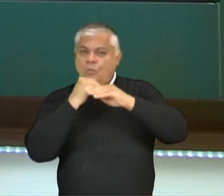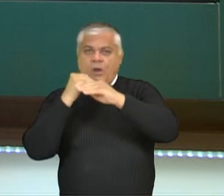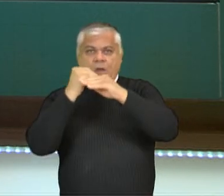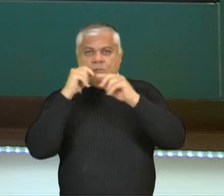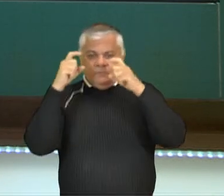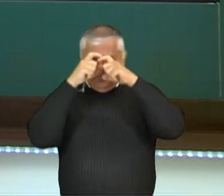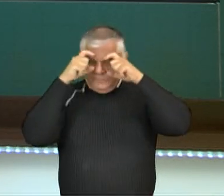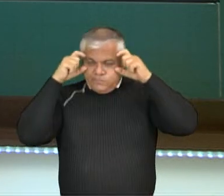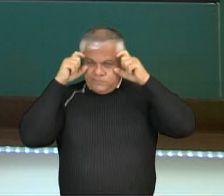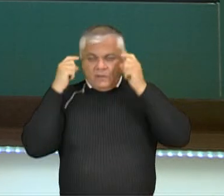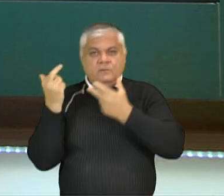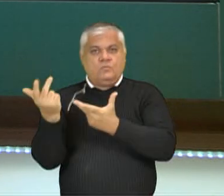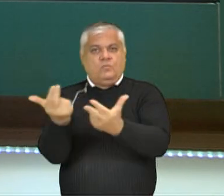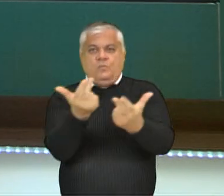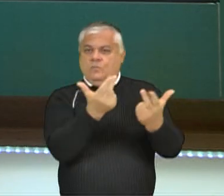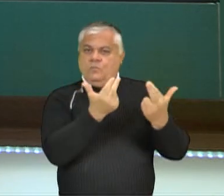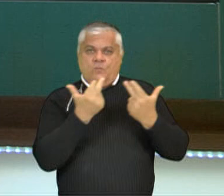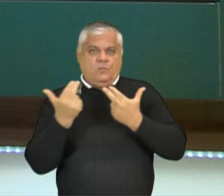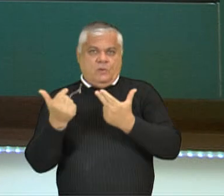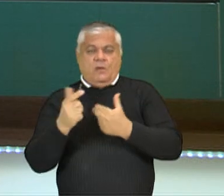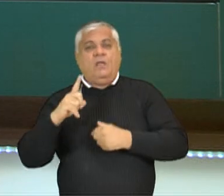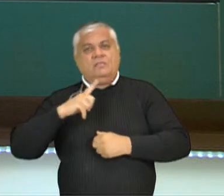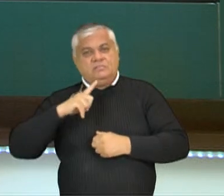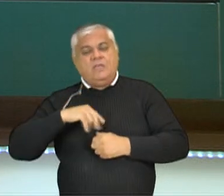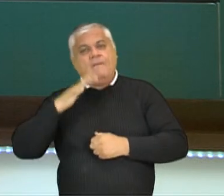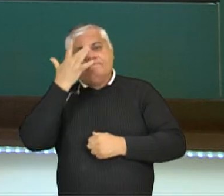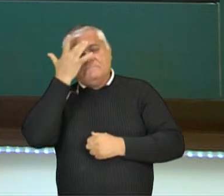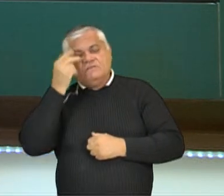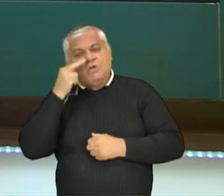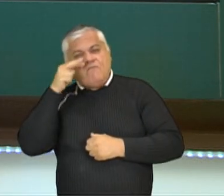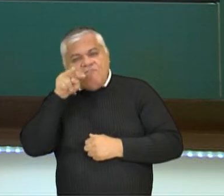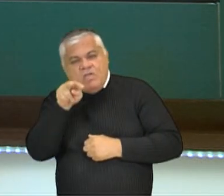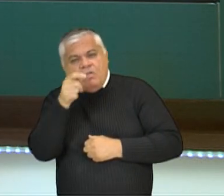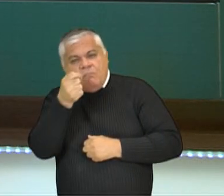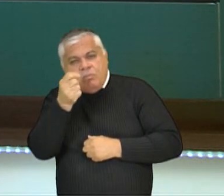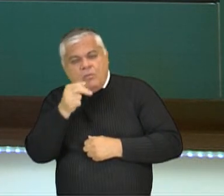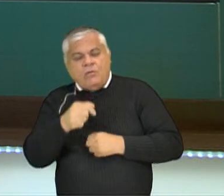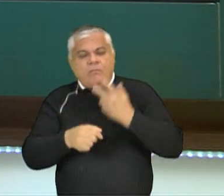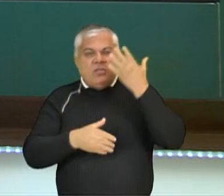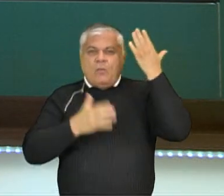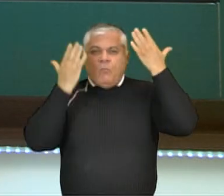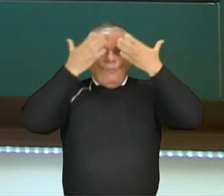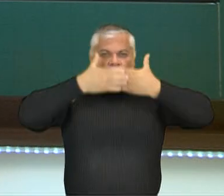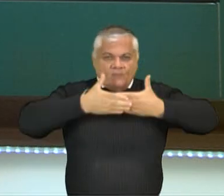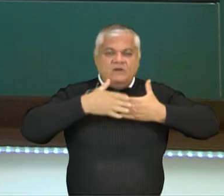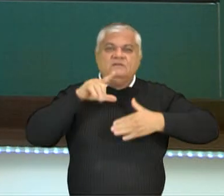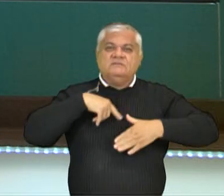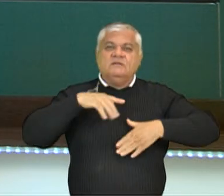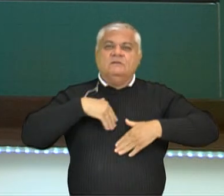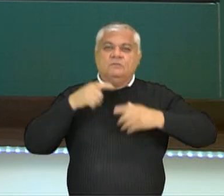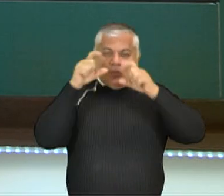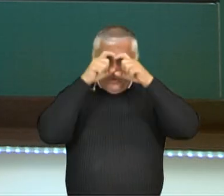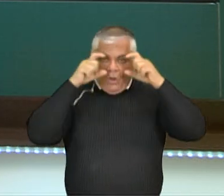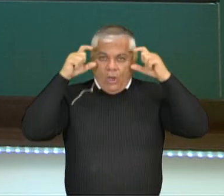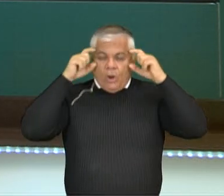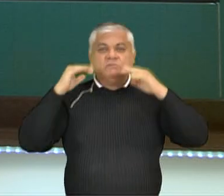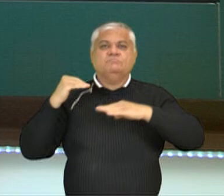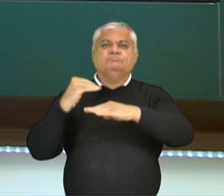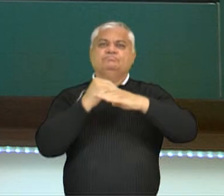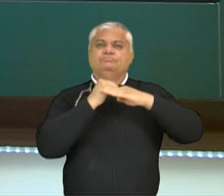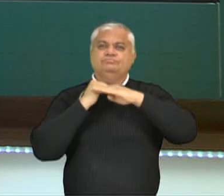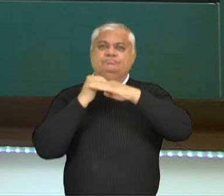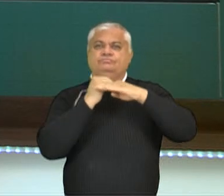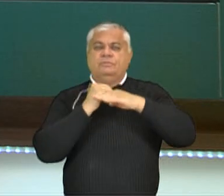percepção visual, que é praticamente nula. Então, para ficar igual para todos os atletas. Porque, como vocês sabem, tem atletas que